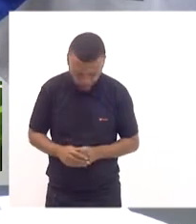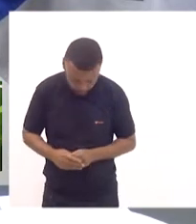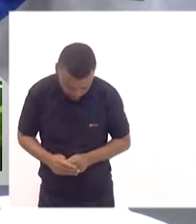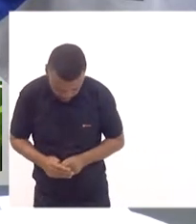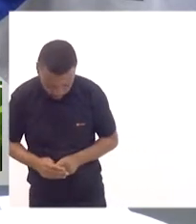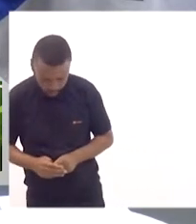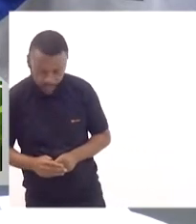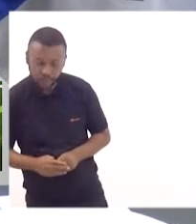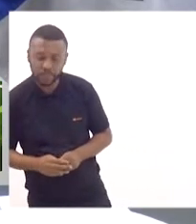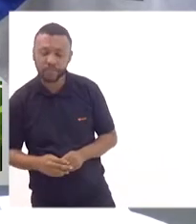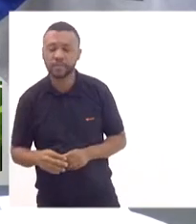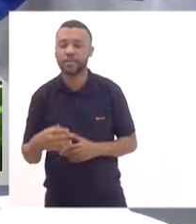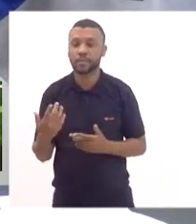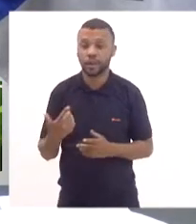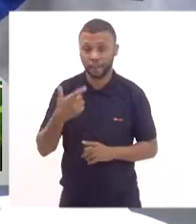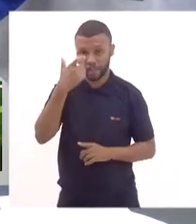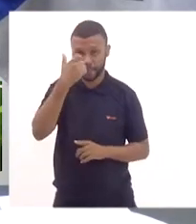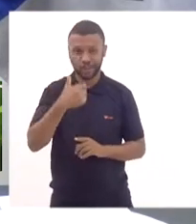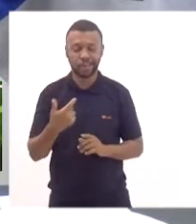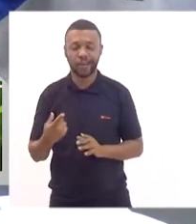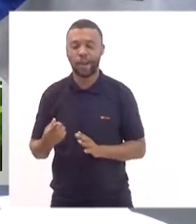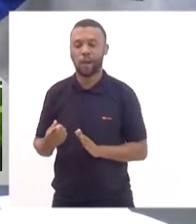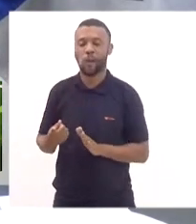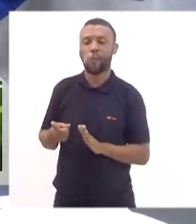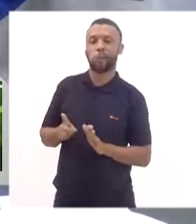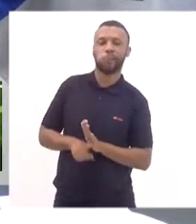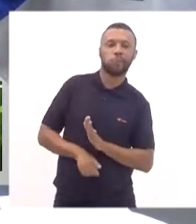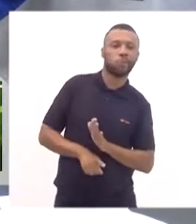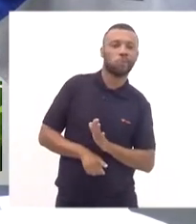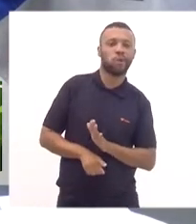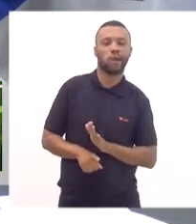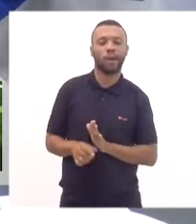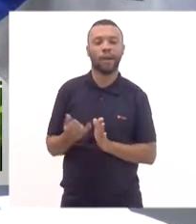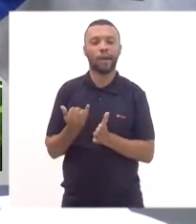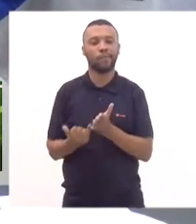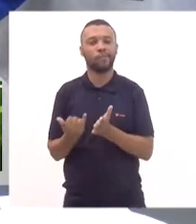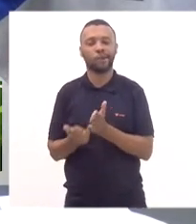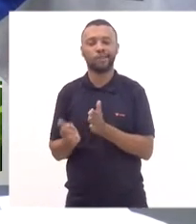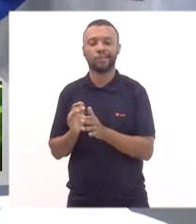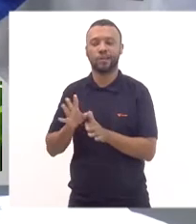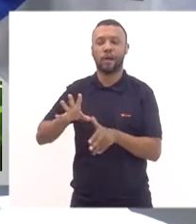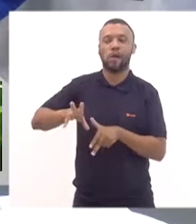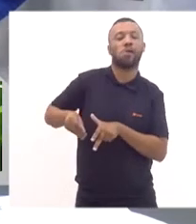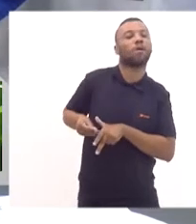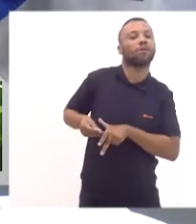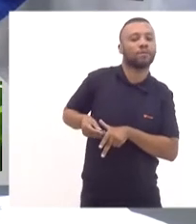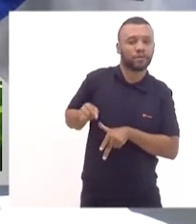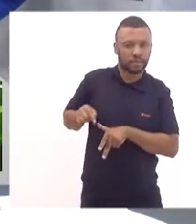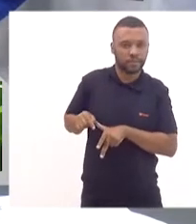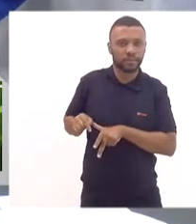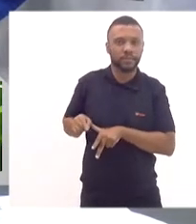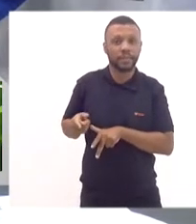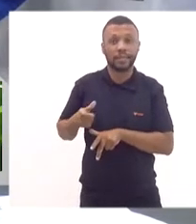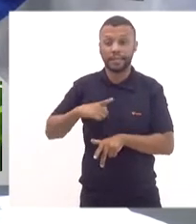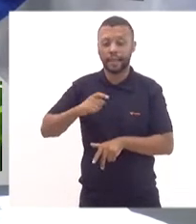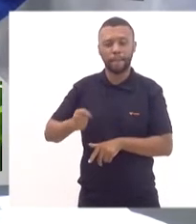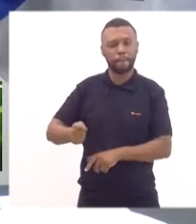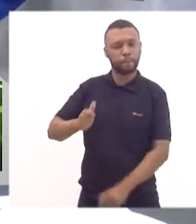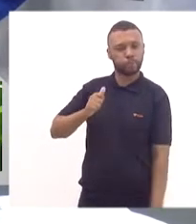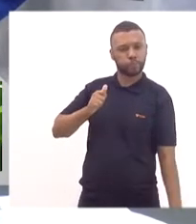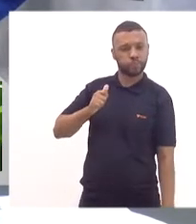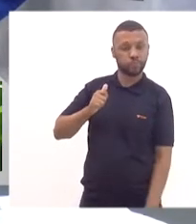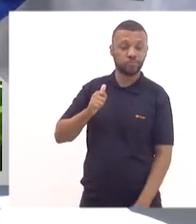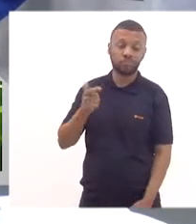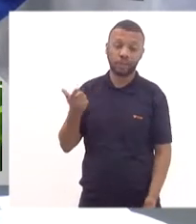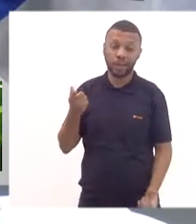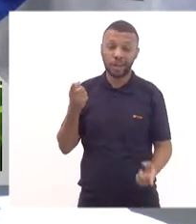O sonegador que goza de benefício não é